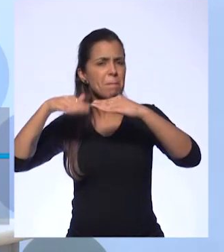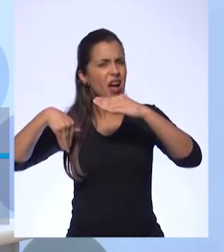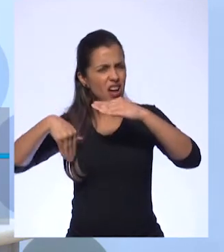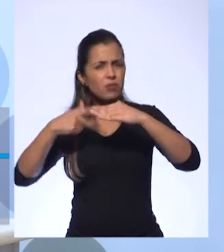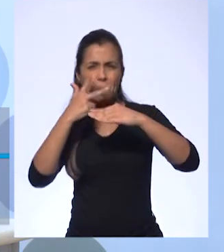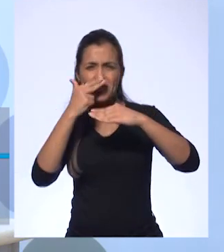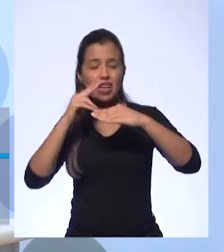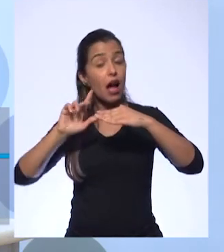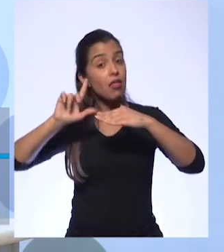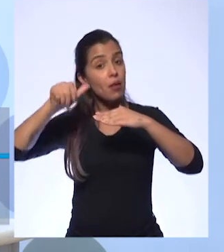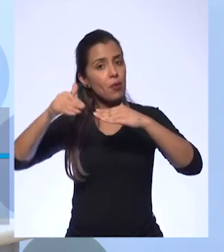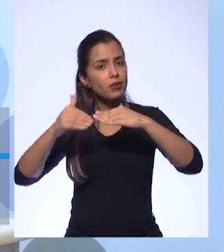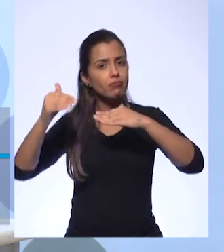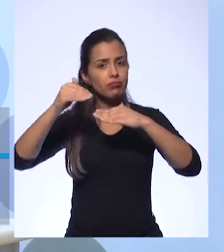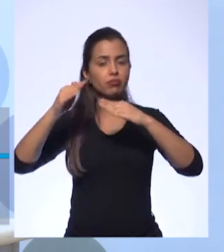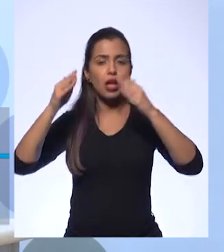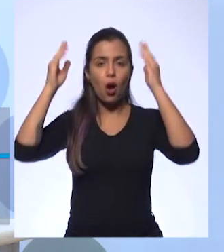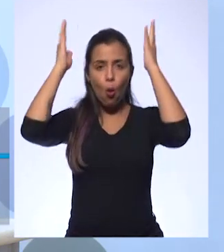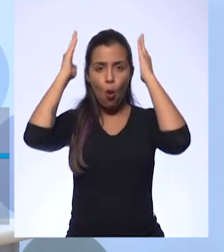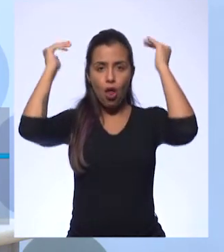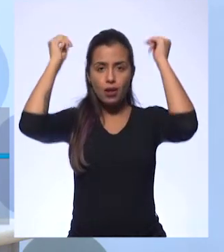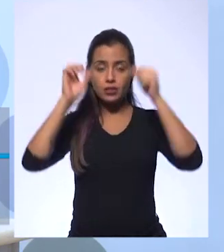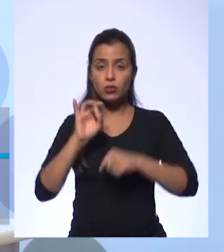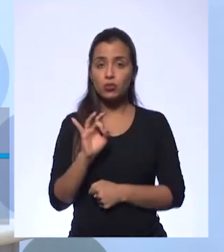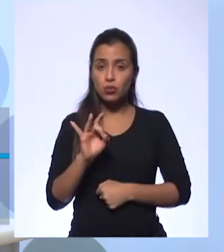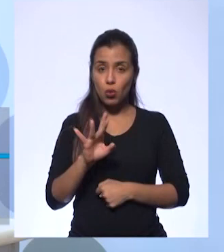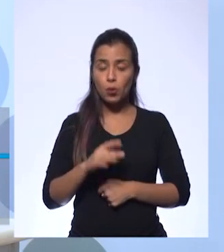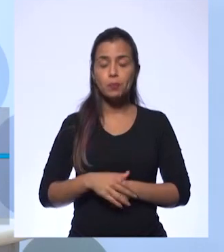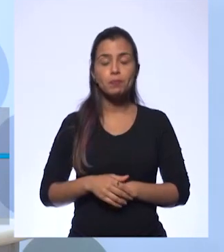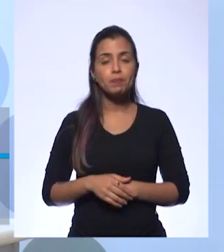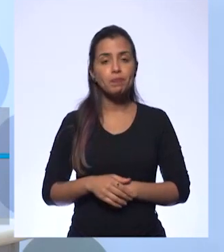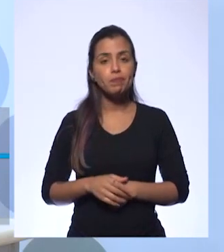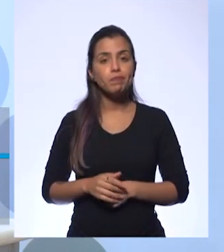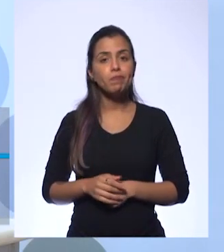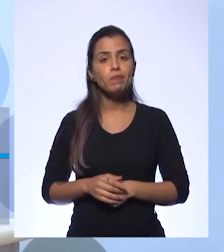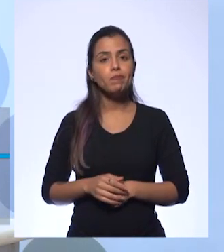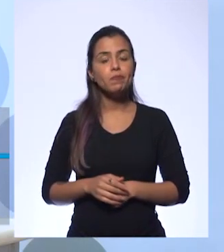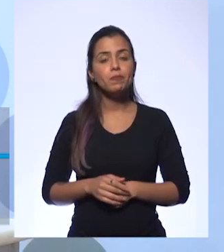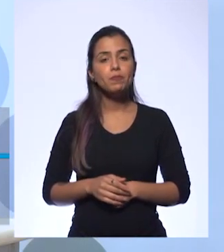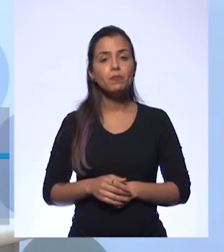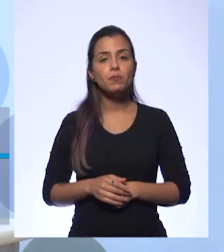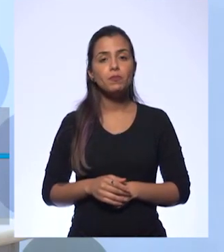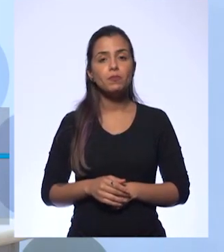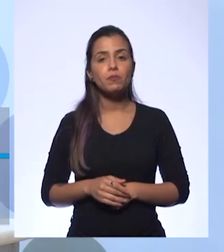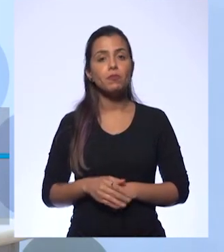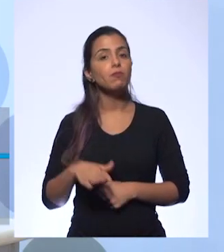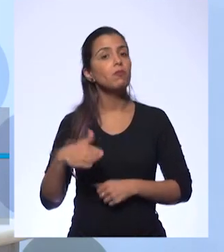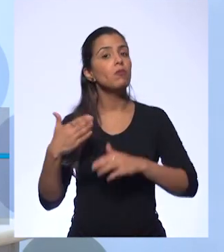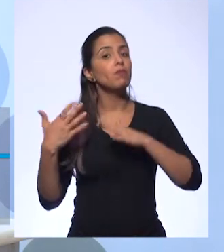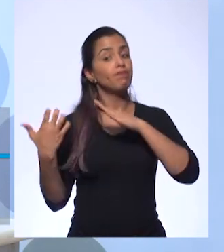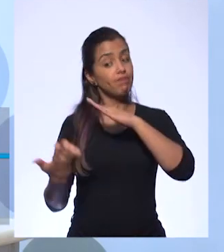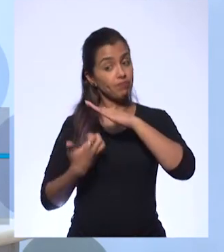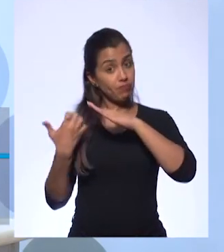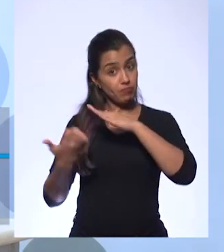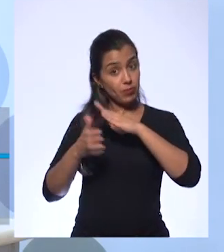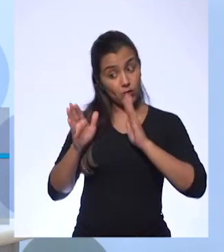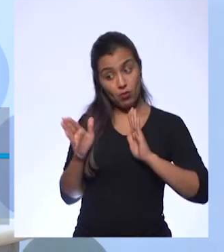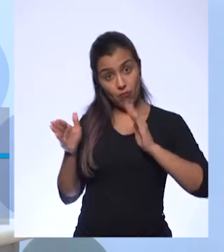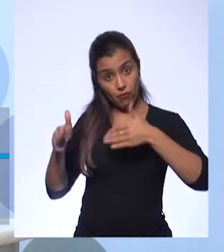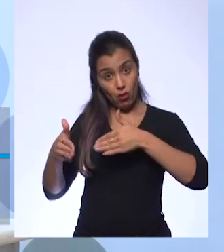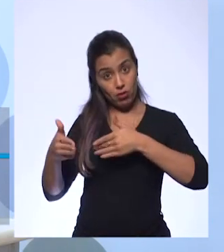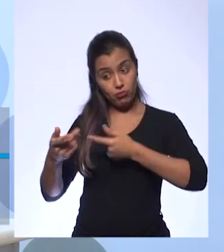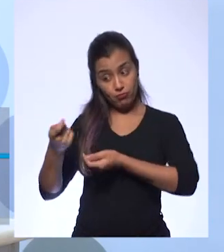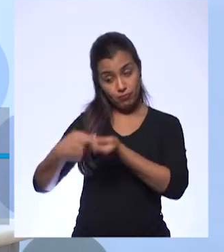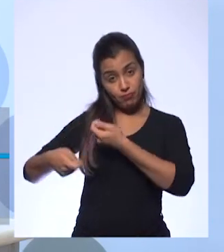somente a Holanda. Então é importante retratar isso. Então, industrialmente, esses países não tinham destaques, mas nós estamos falando